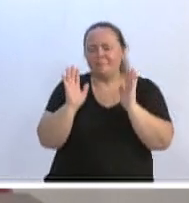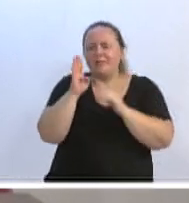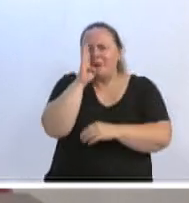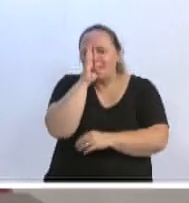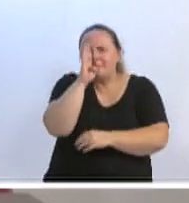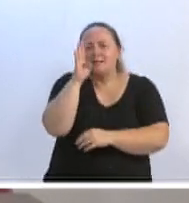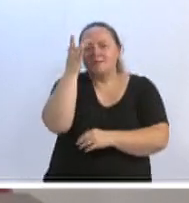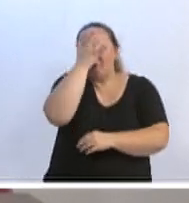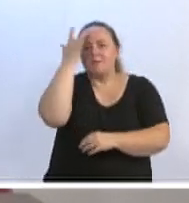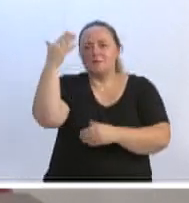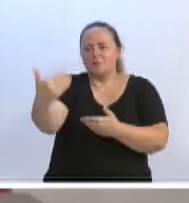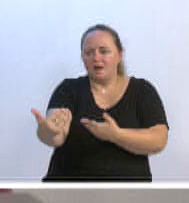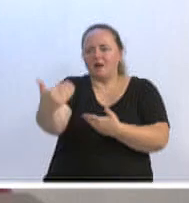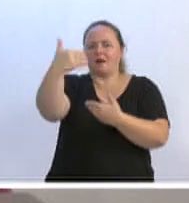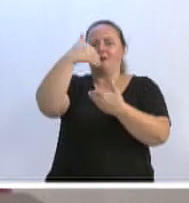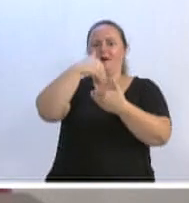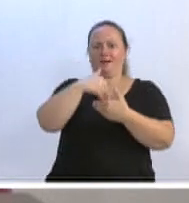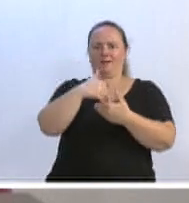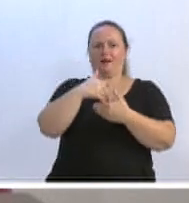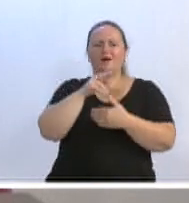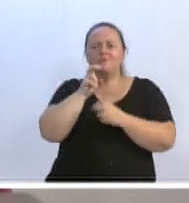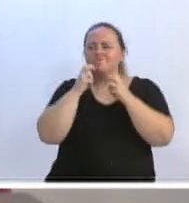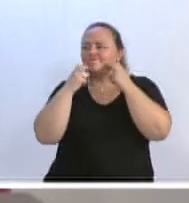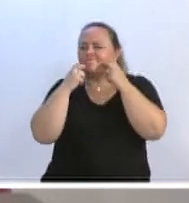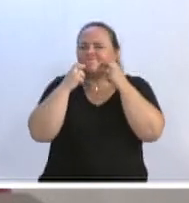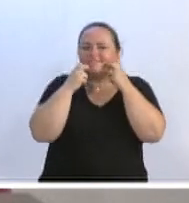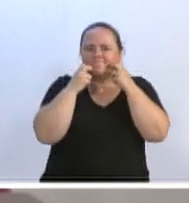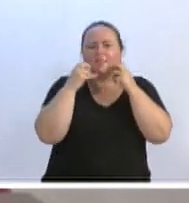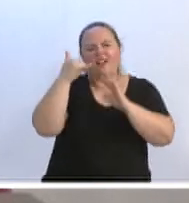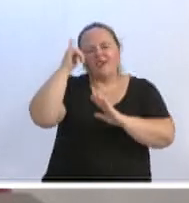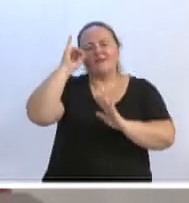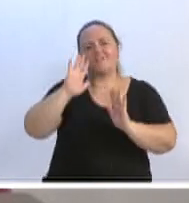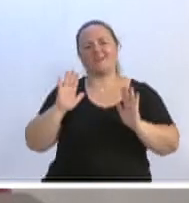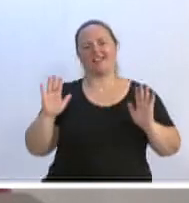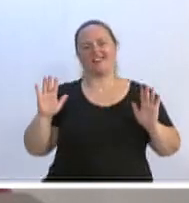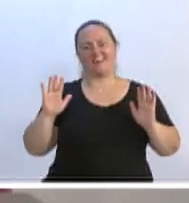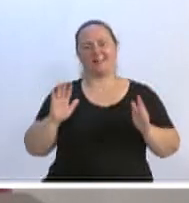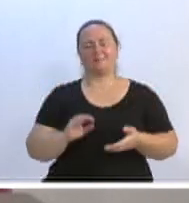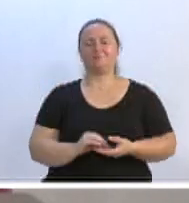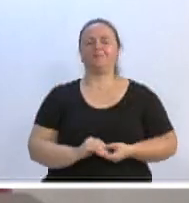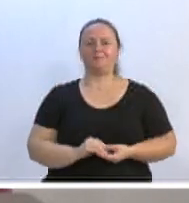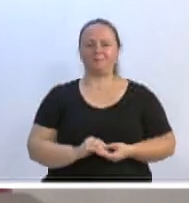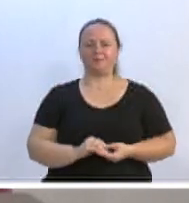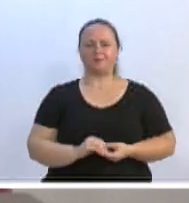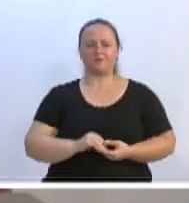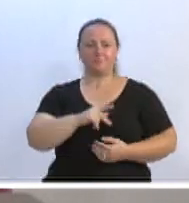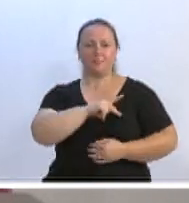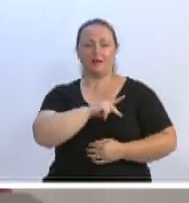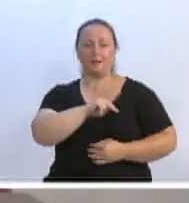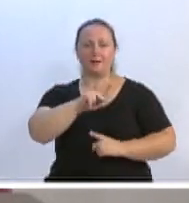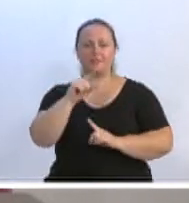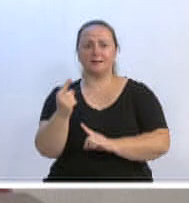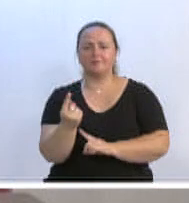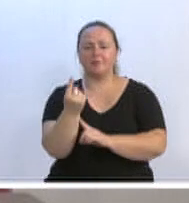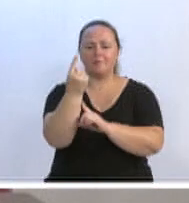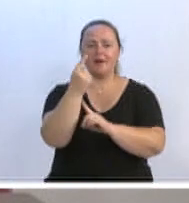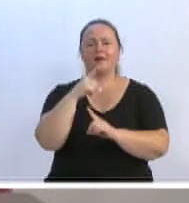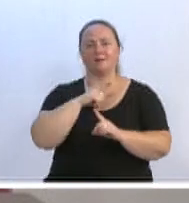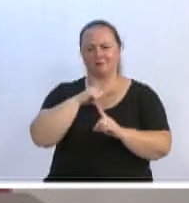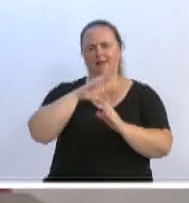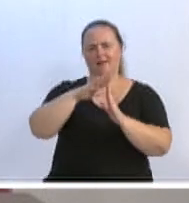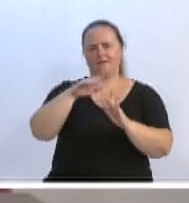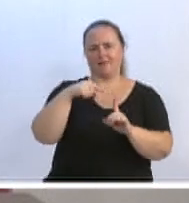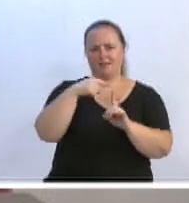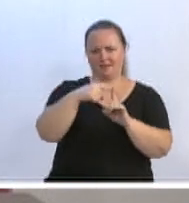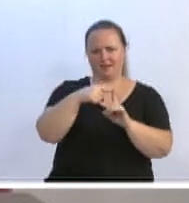àqueles que nos visitam. O primeiro presidente da Igreja Cristã Maranata foi o pastor